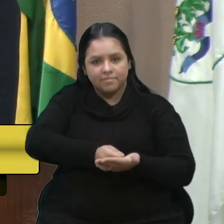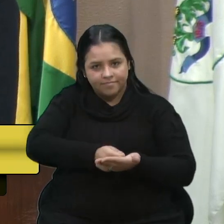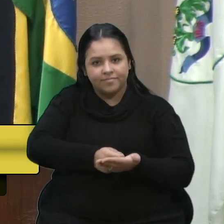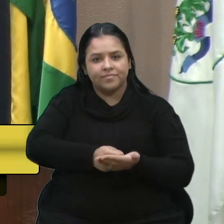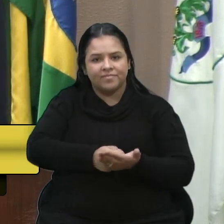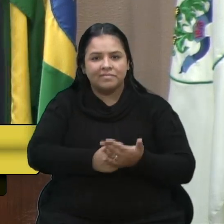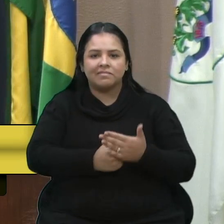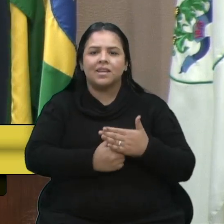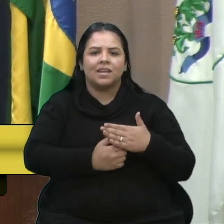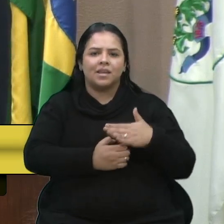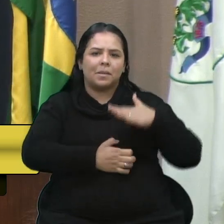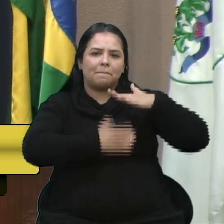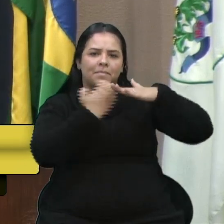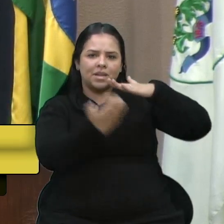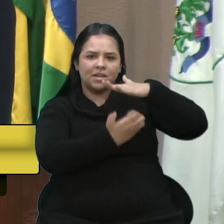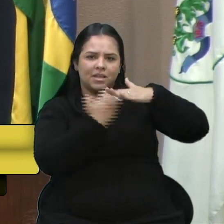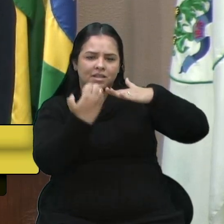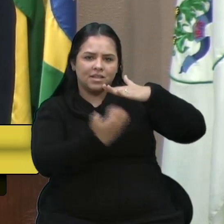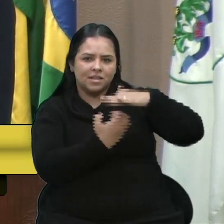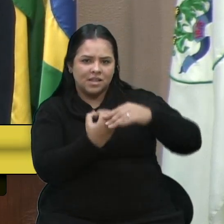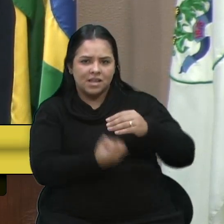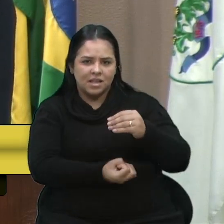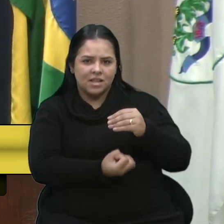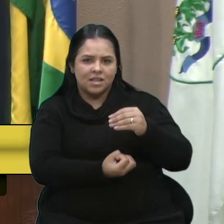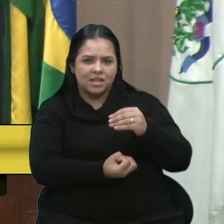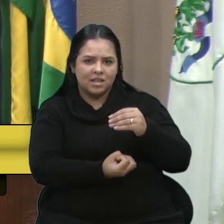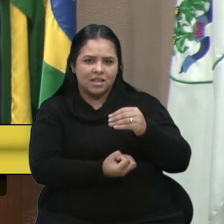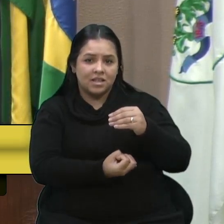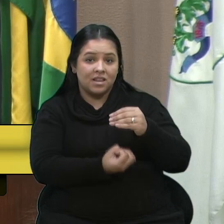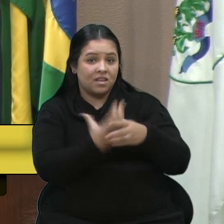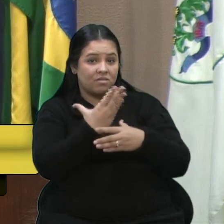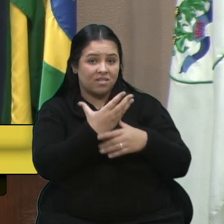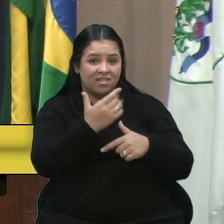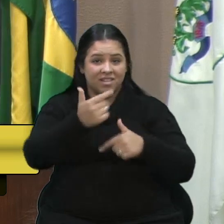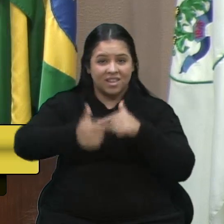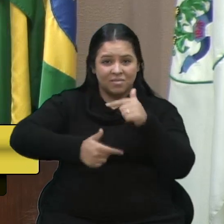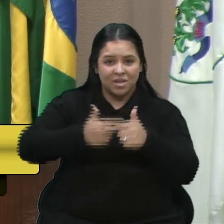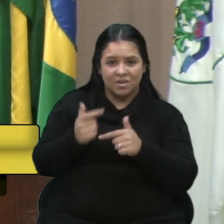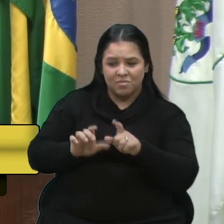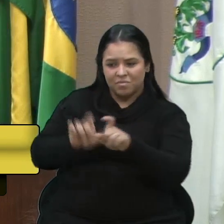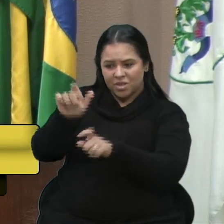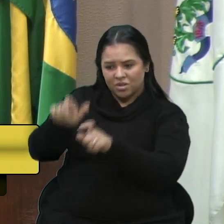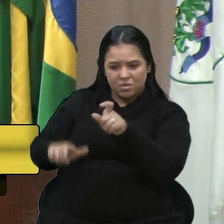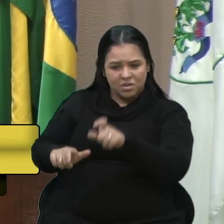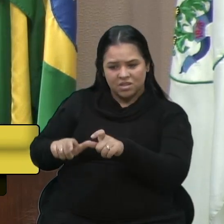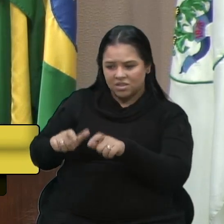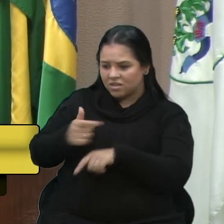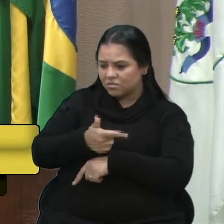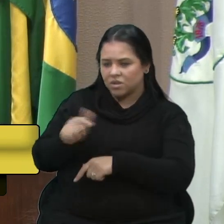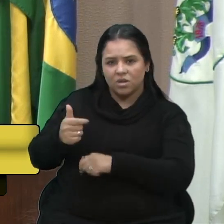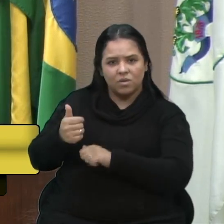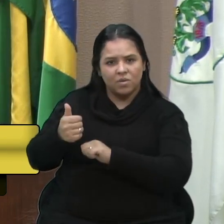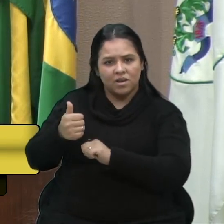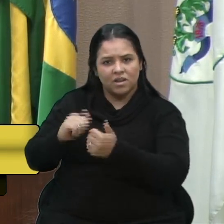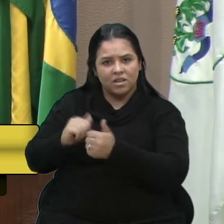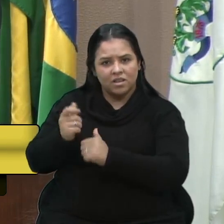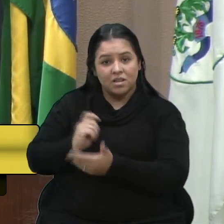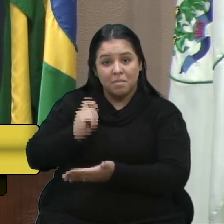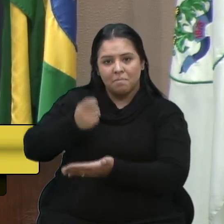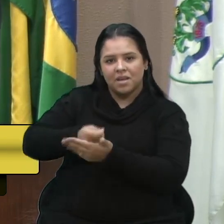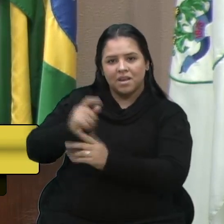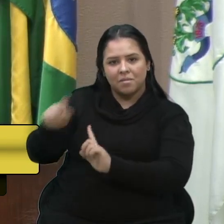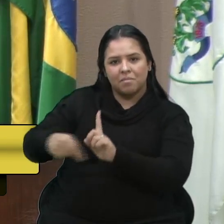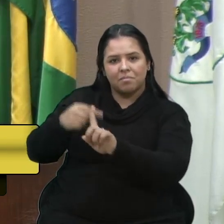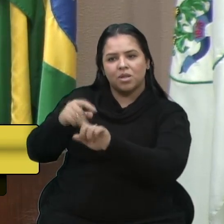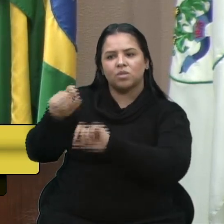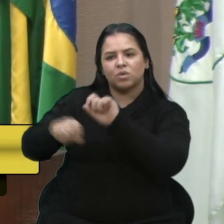enfim, empregadores criem empregos para pessoas que não são tão qualificadas e paguem mais do que elas